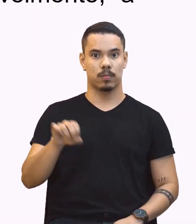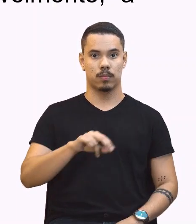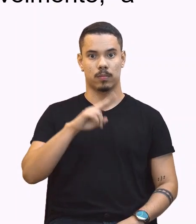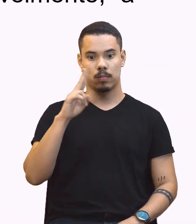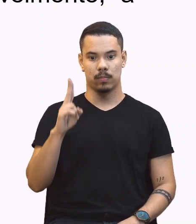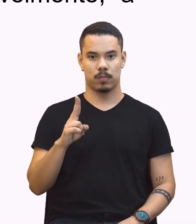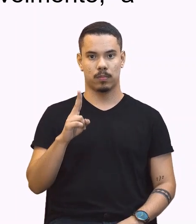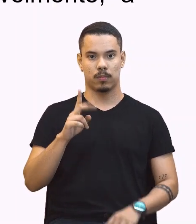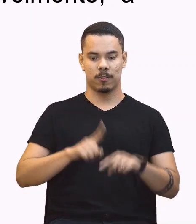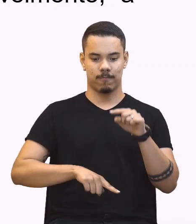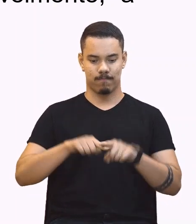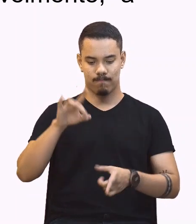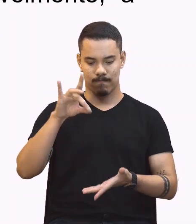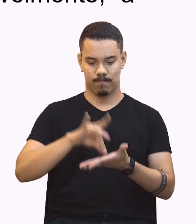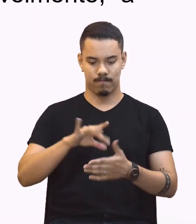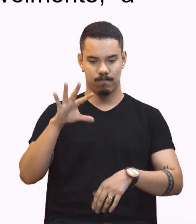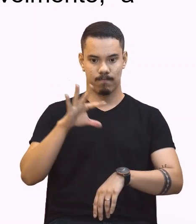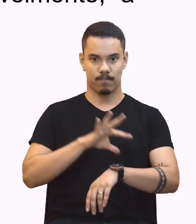material, que